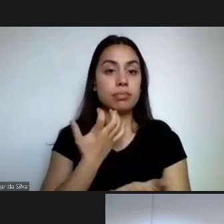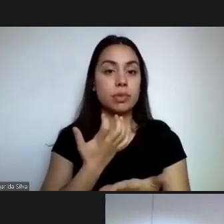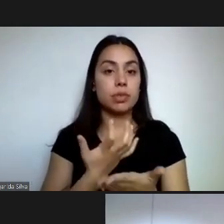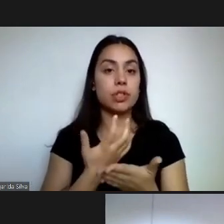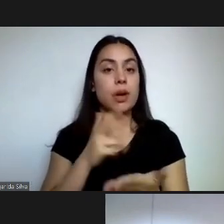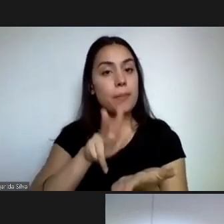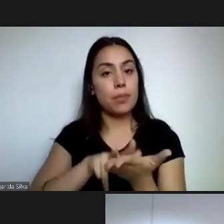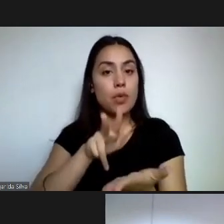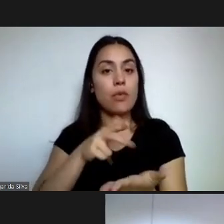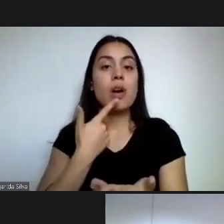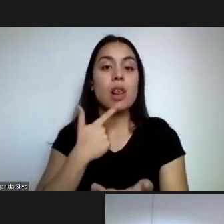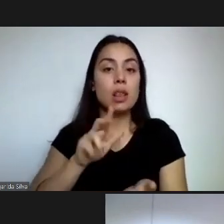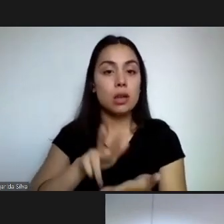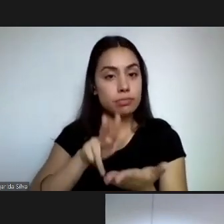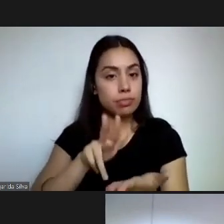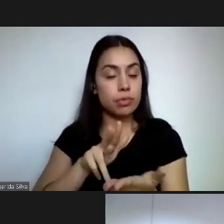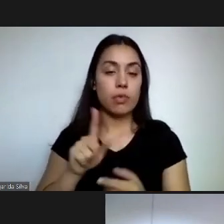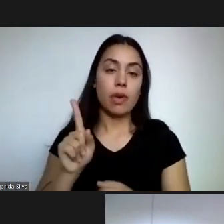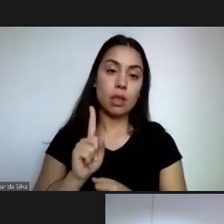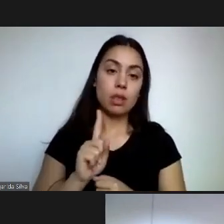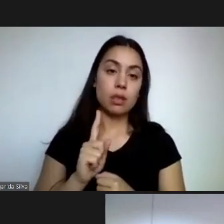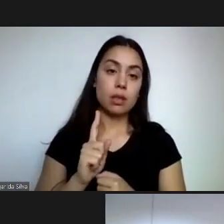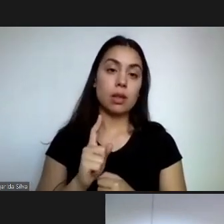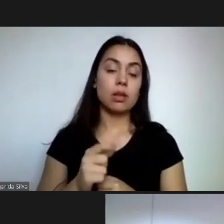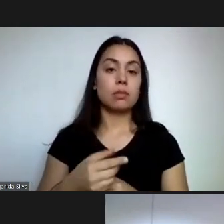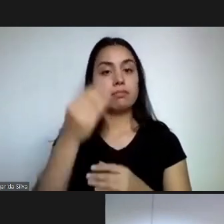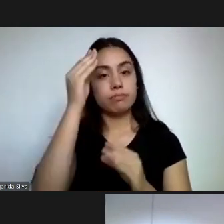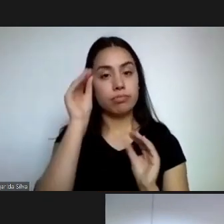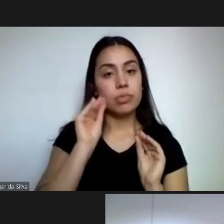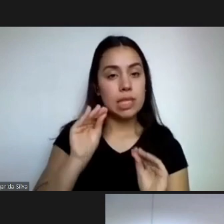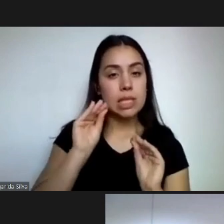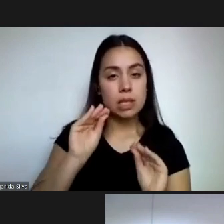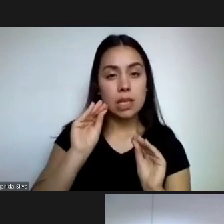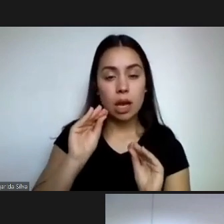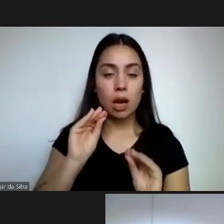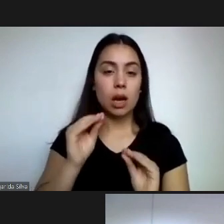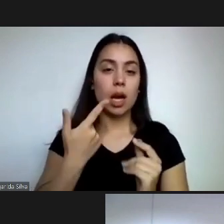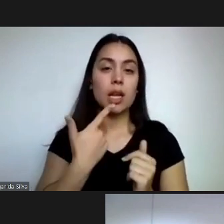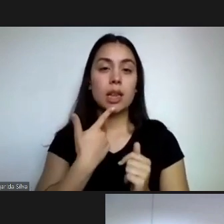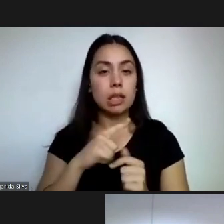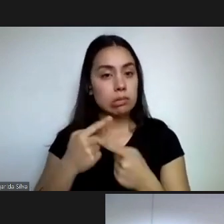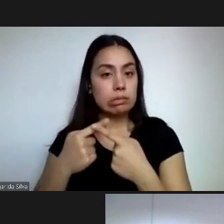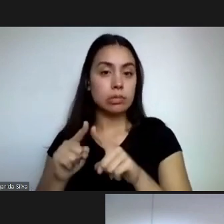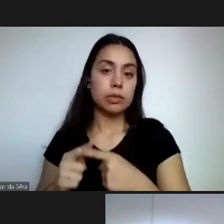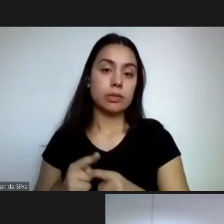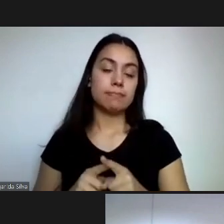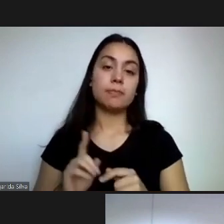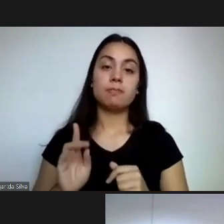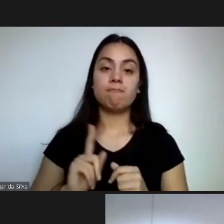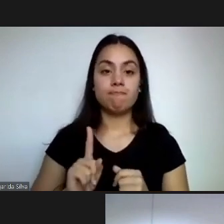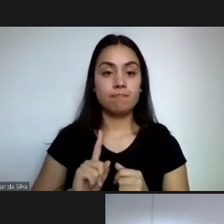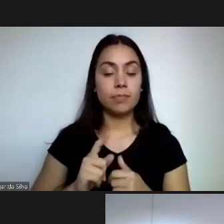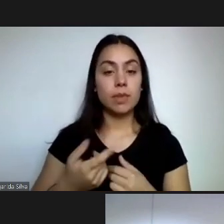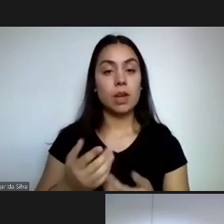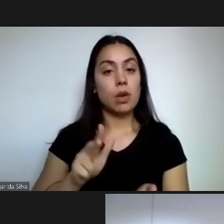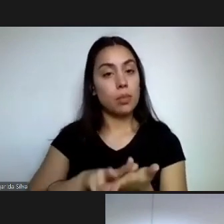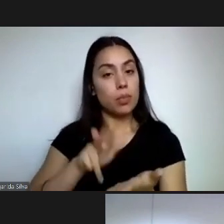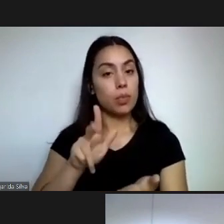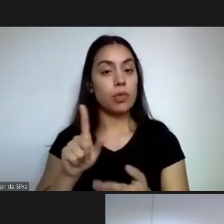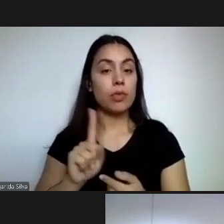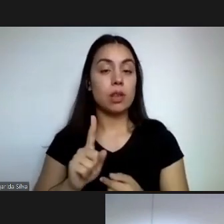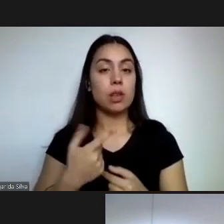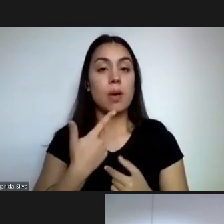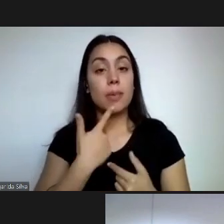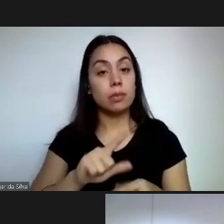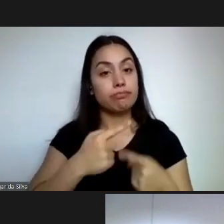e integrada no sistema de ensino para ser oferecida como uma língua que promove a diversidade linguística e cultural que existe